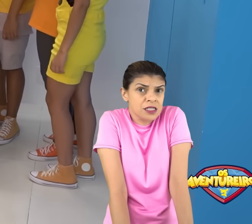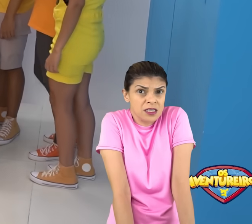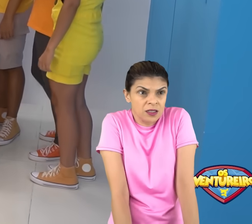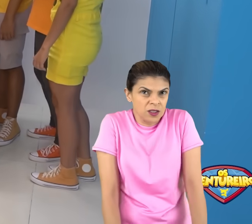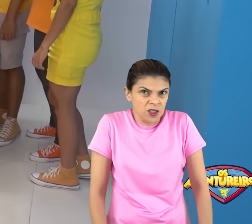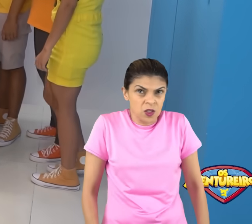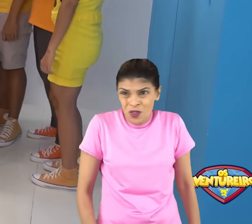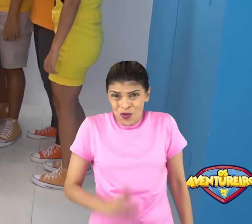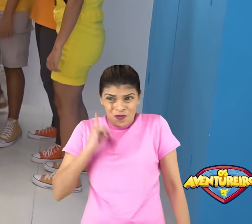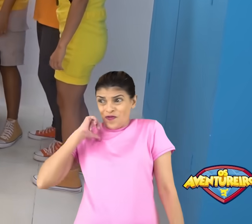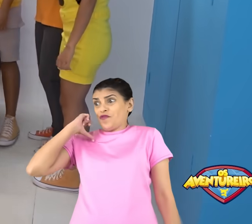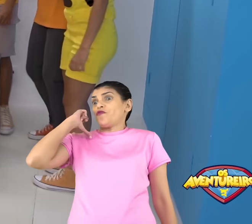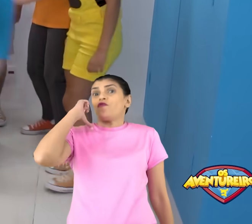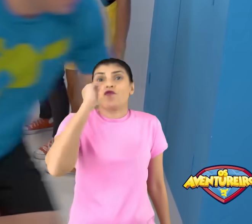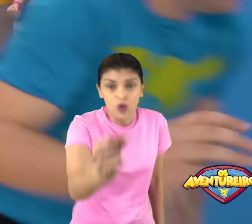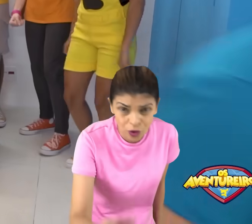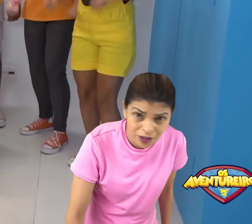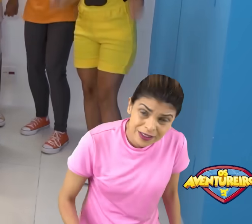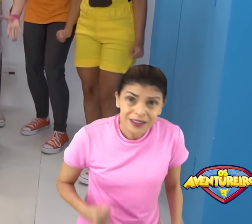Foi!